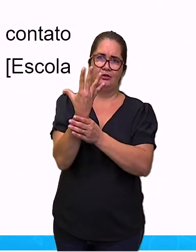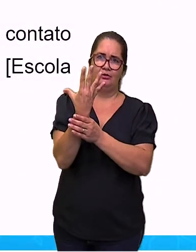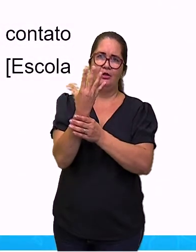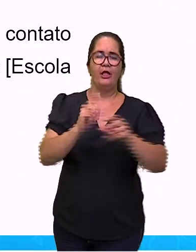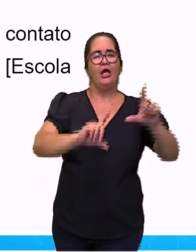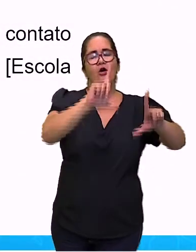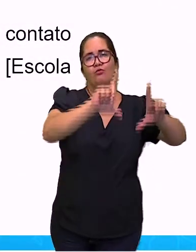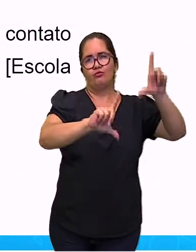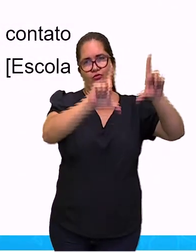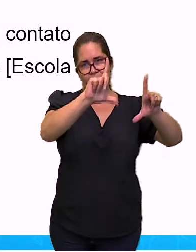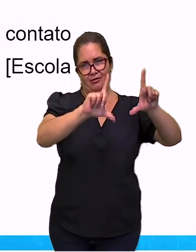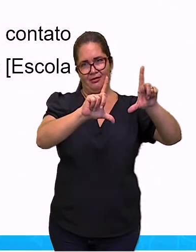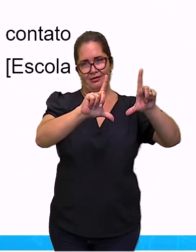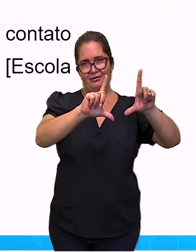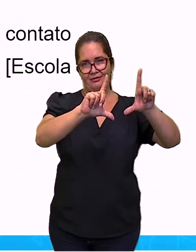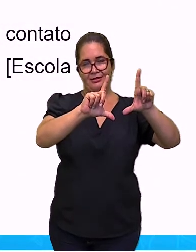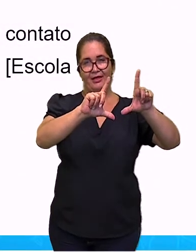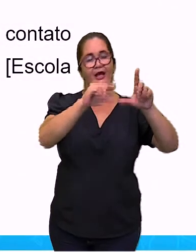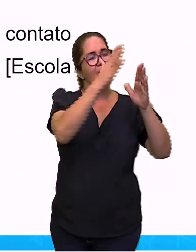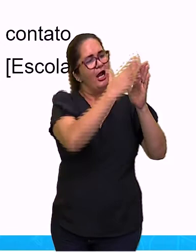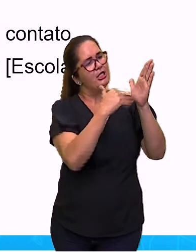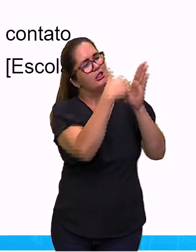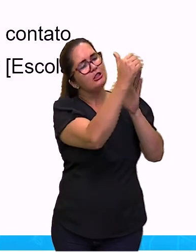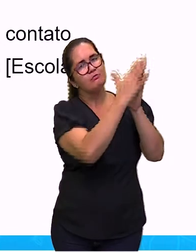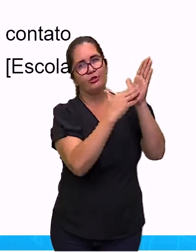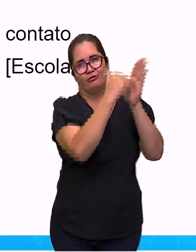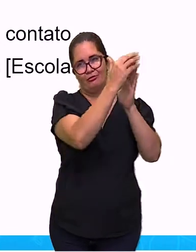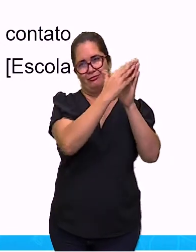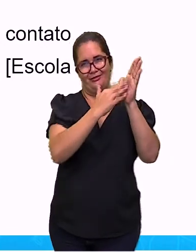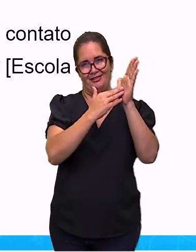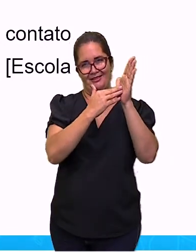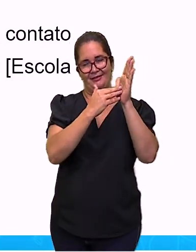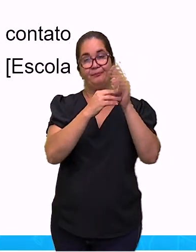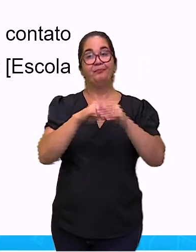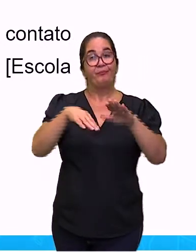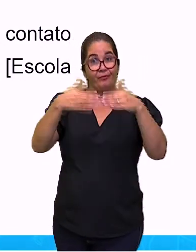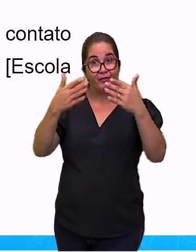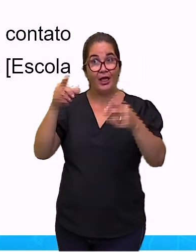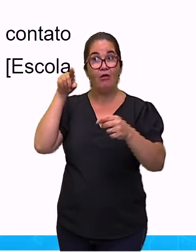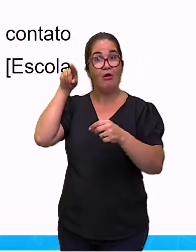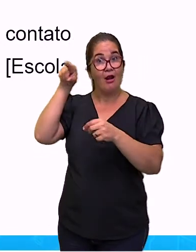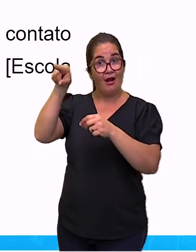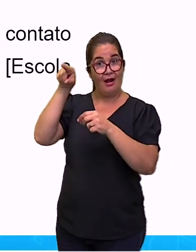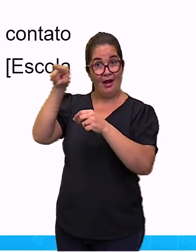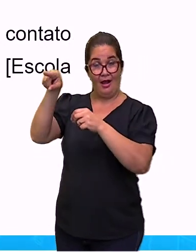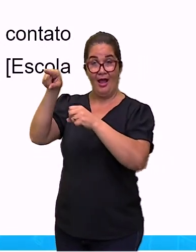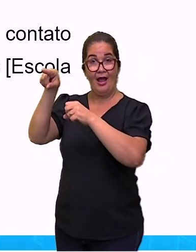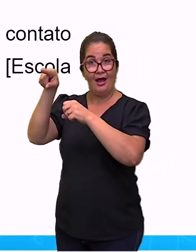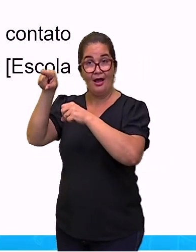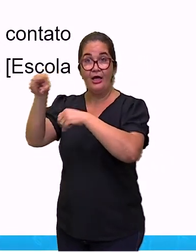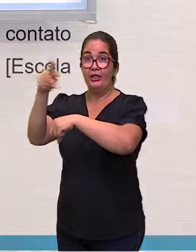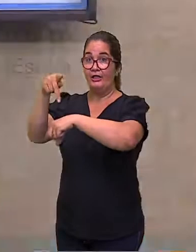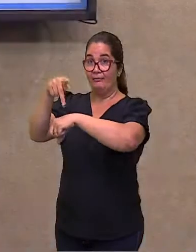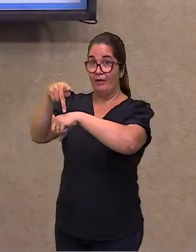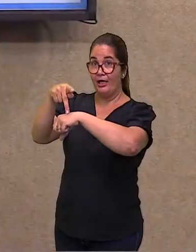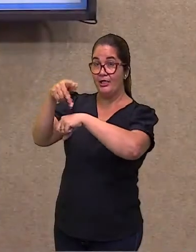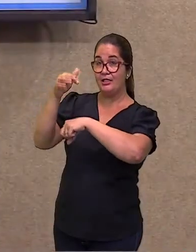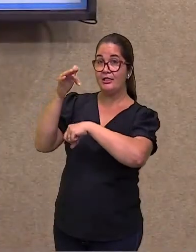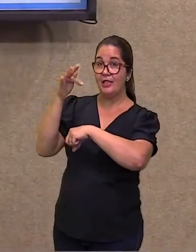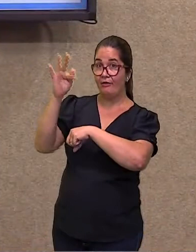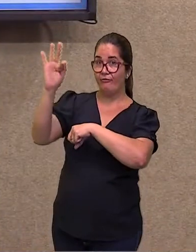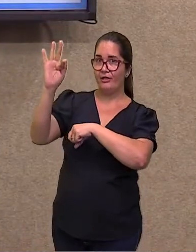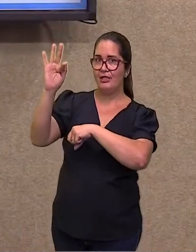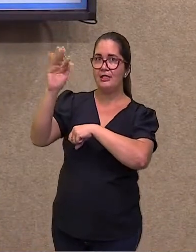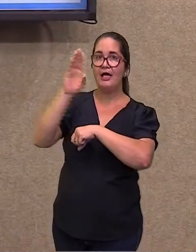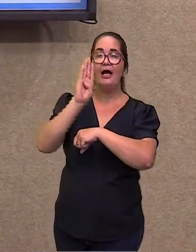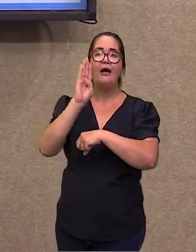Flaubert, Émile Zola. Então, assim, lá ele encontrou com diversos artistas, no qual ele foi estudar, aprender